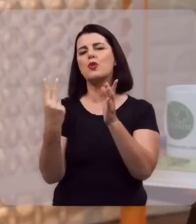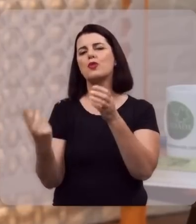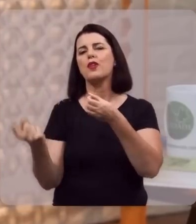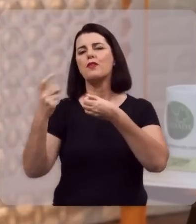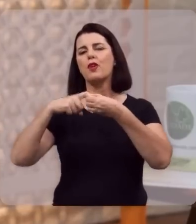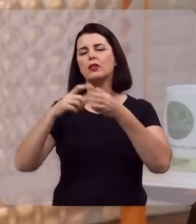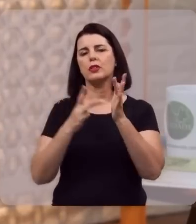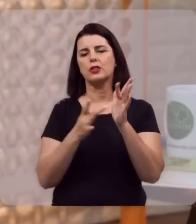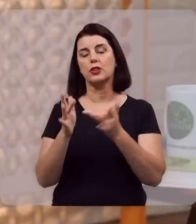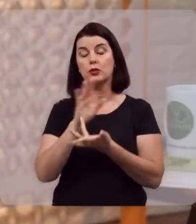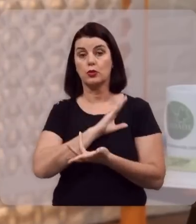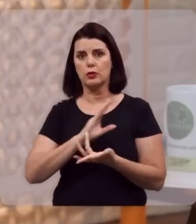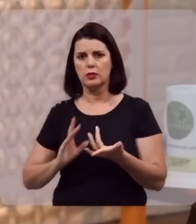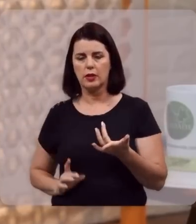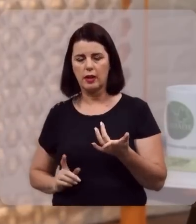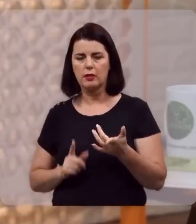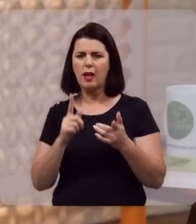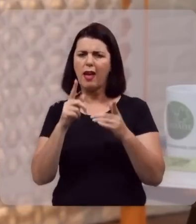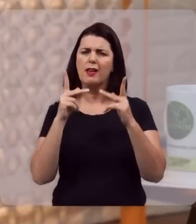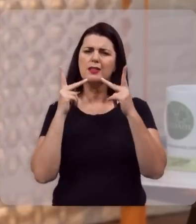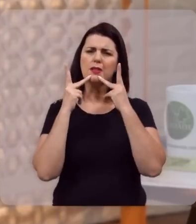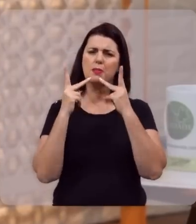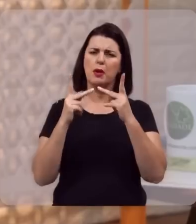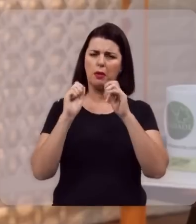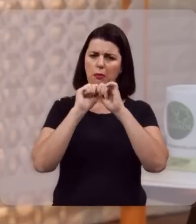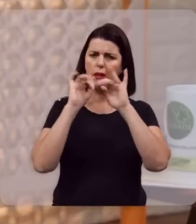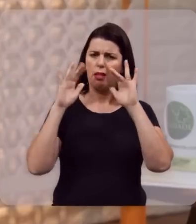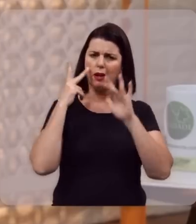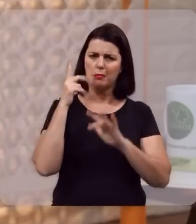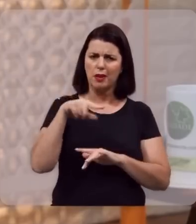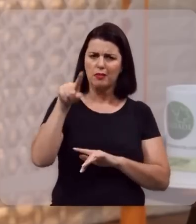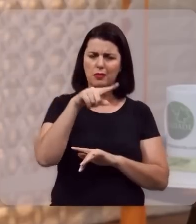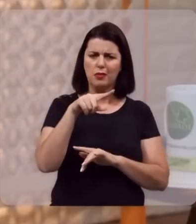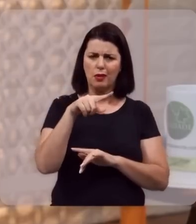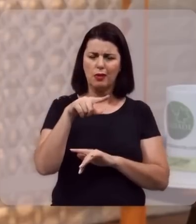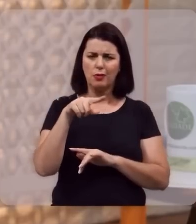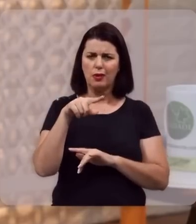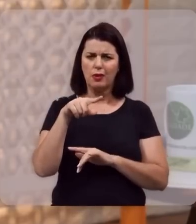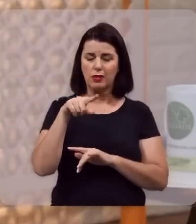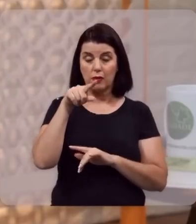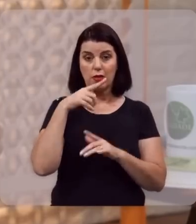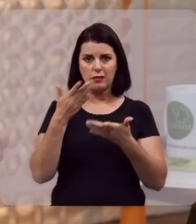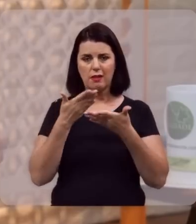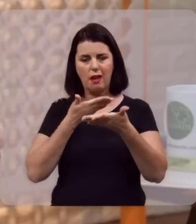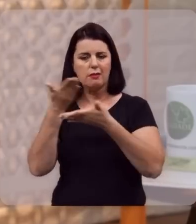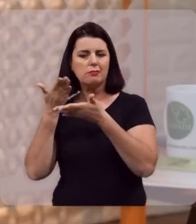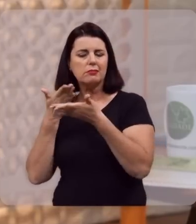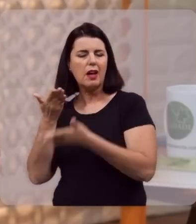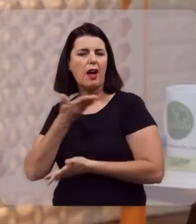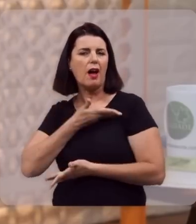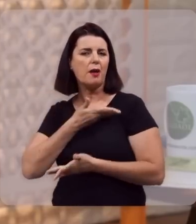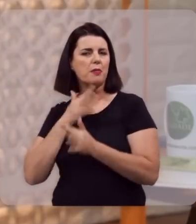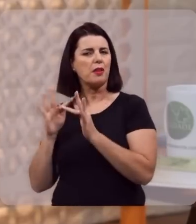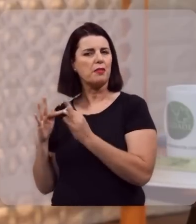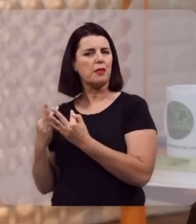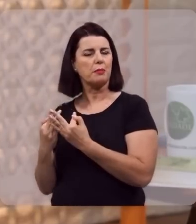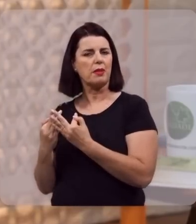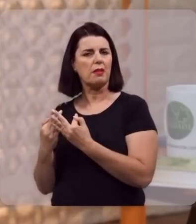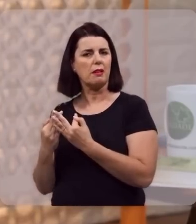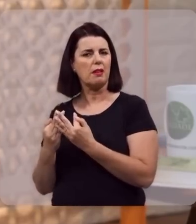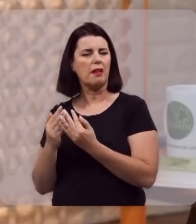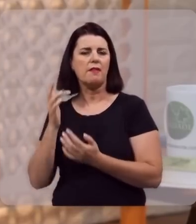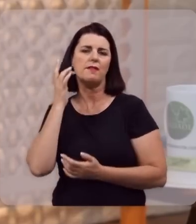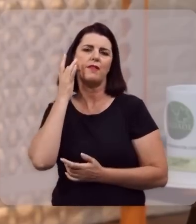segunda vinda de Cristo. Se esse programa foi esclarecedor para você e você quer compartilhar com seus amigos e